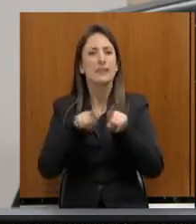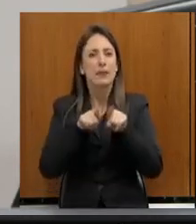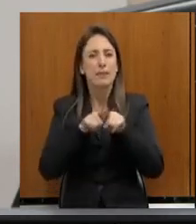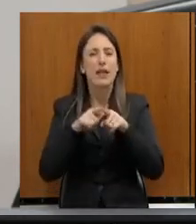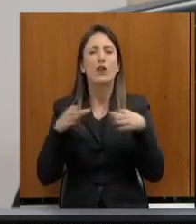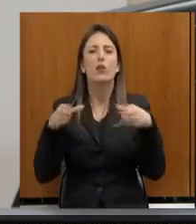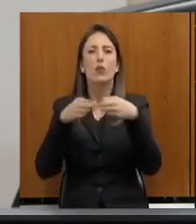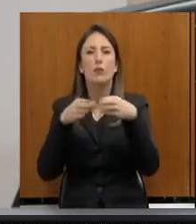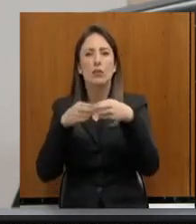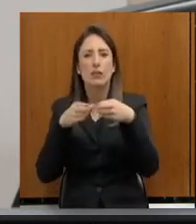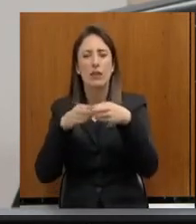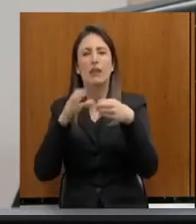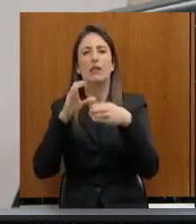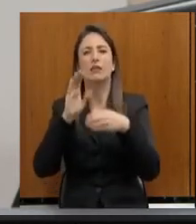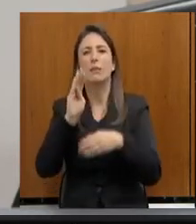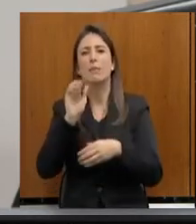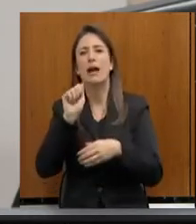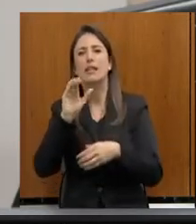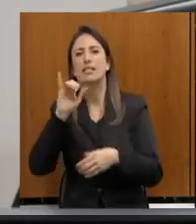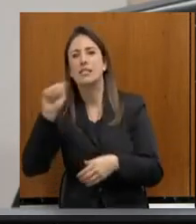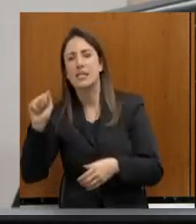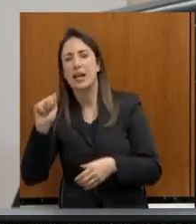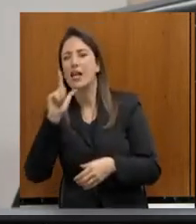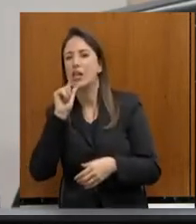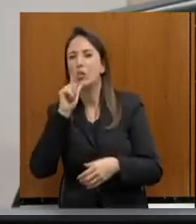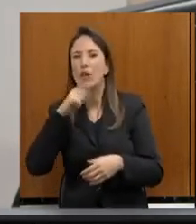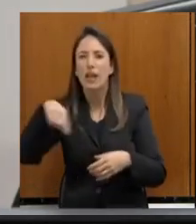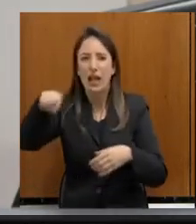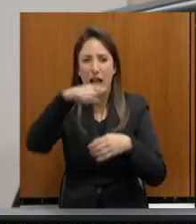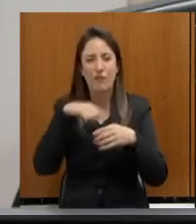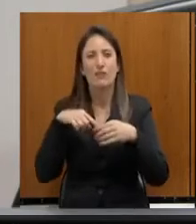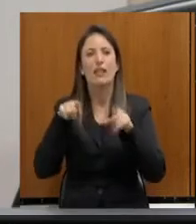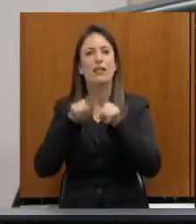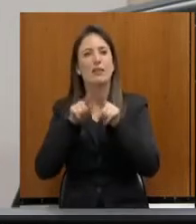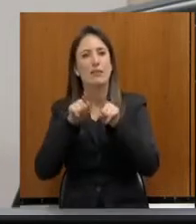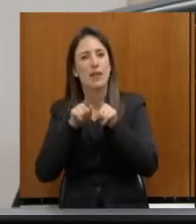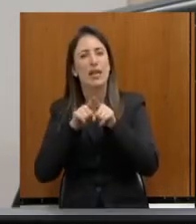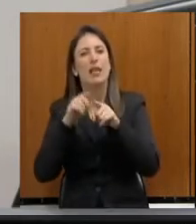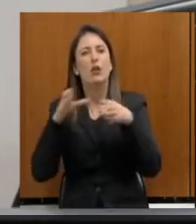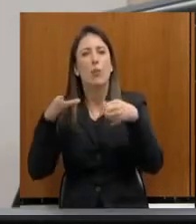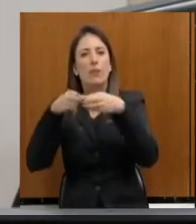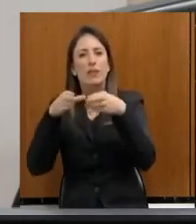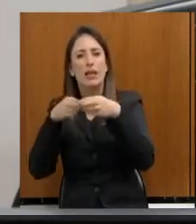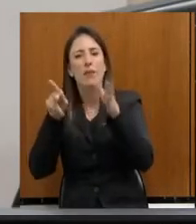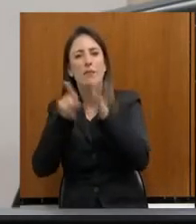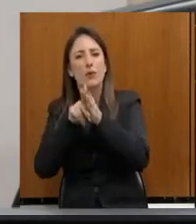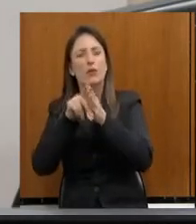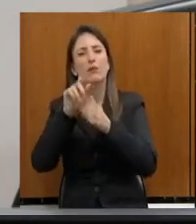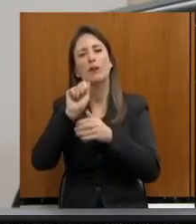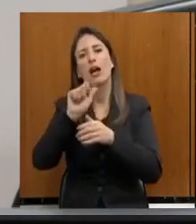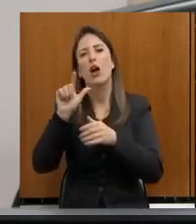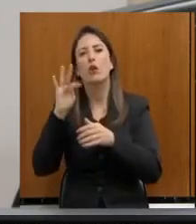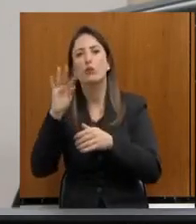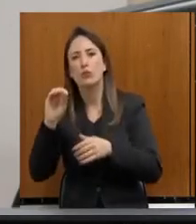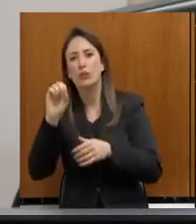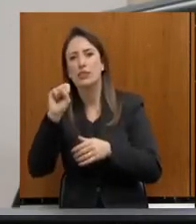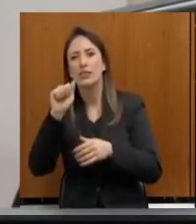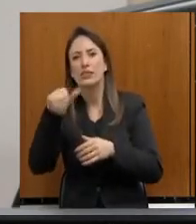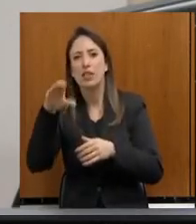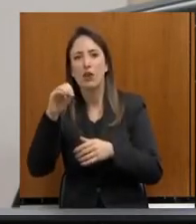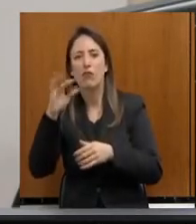comitê de bacias hidrográficas e afluentes do Alto São Francisco o requerimento o deputado celinho do sinttrocel